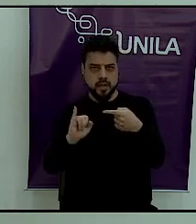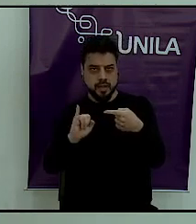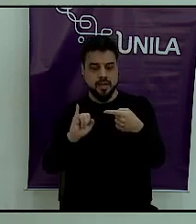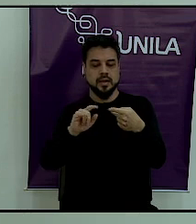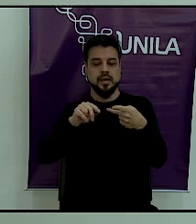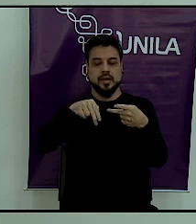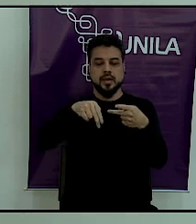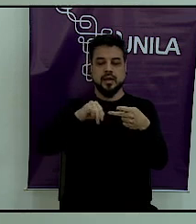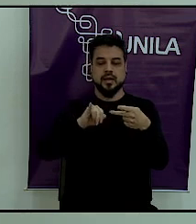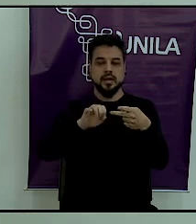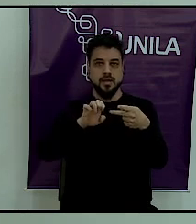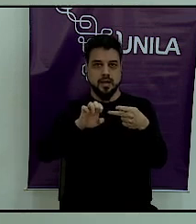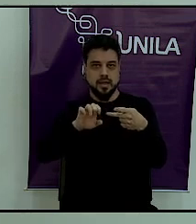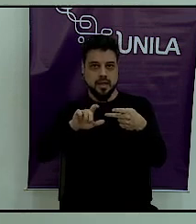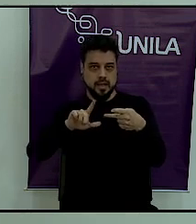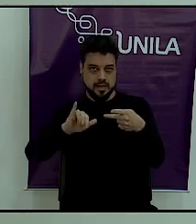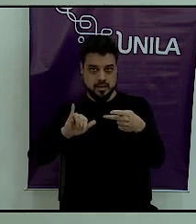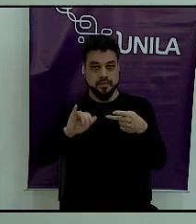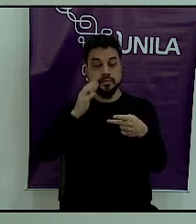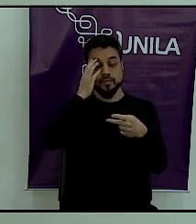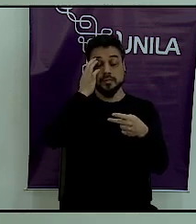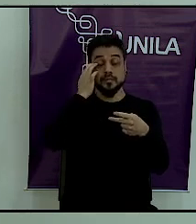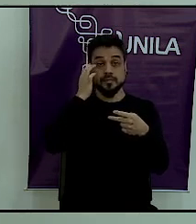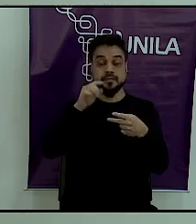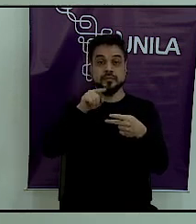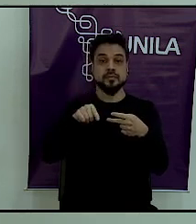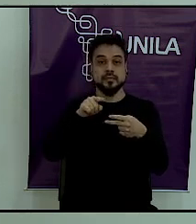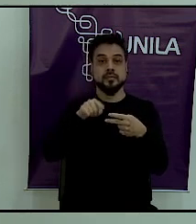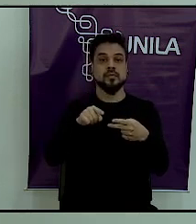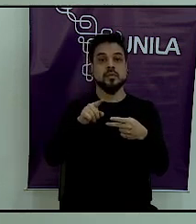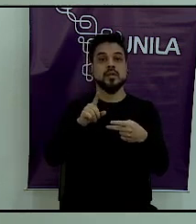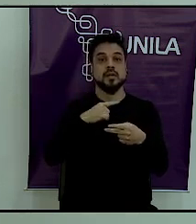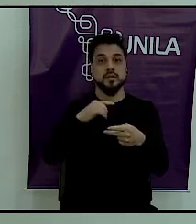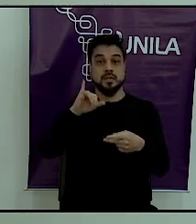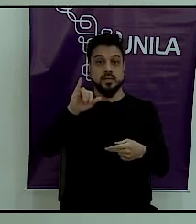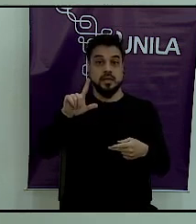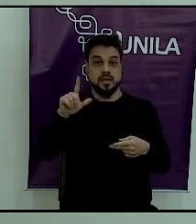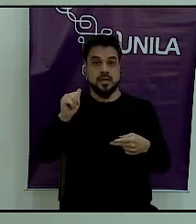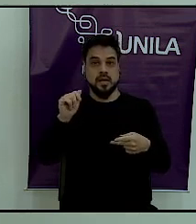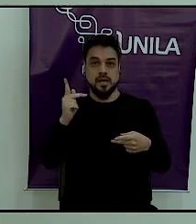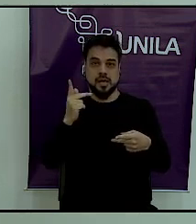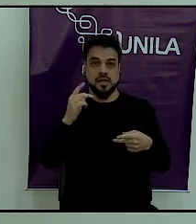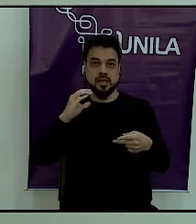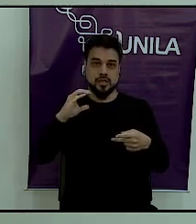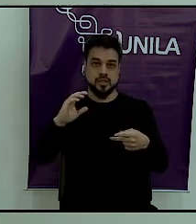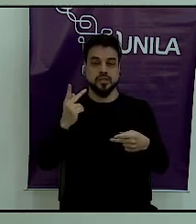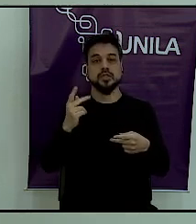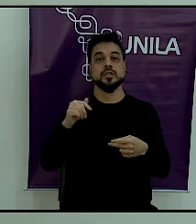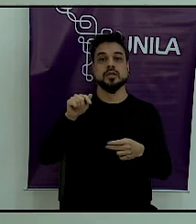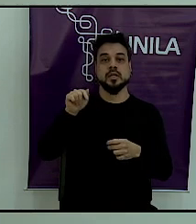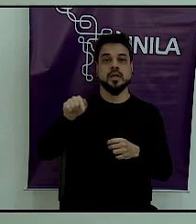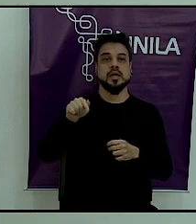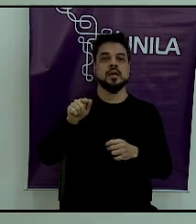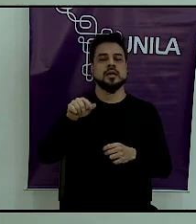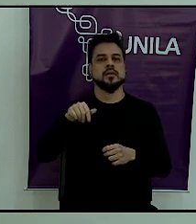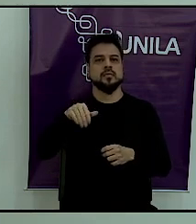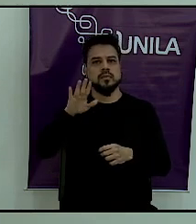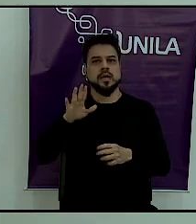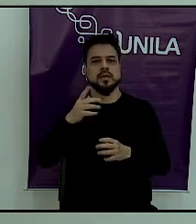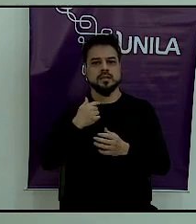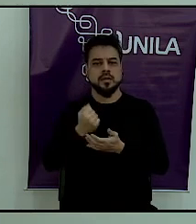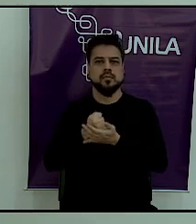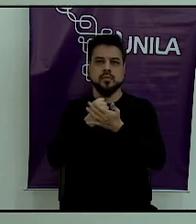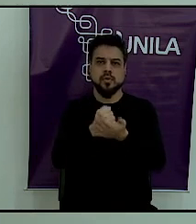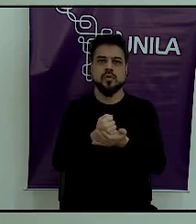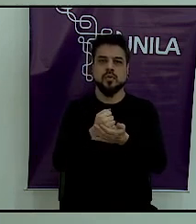e o ILACHE foi grande fomentador da instituição da SECAF,